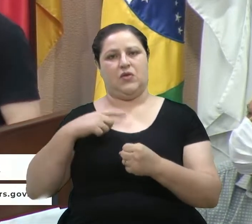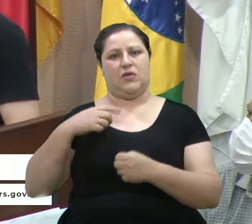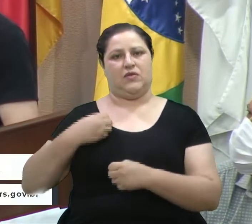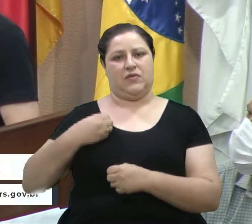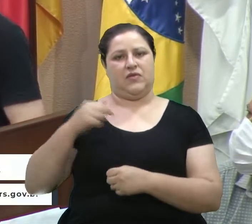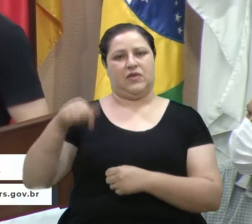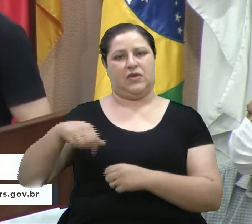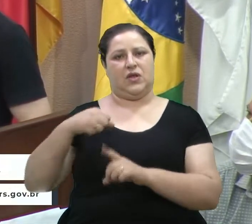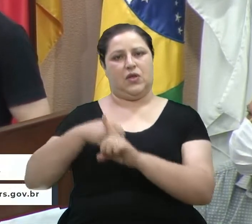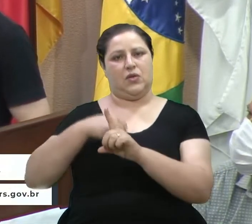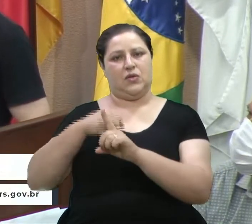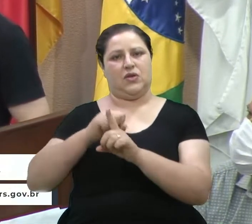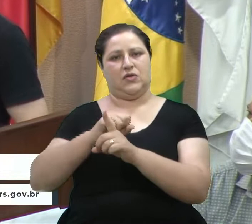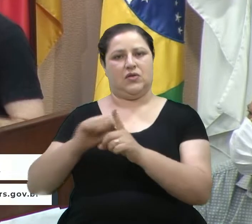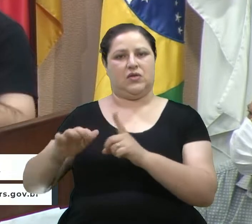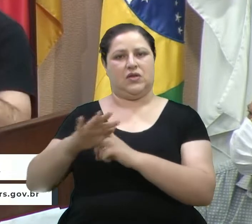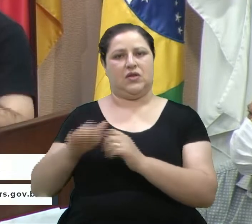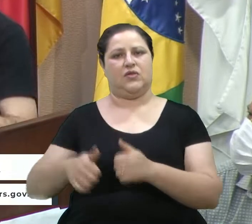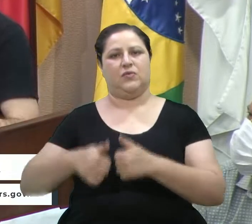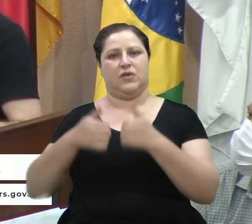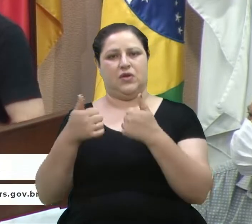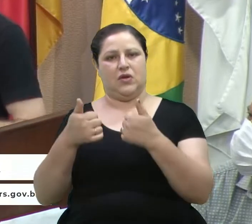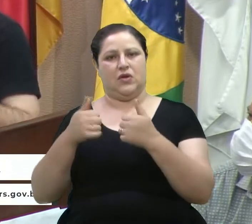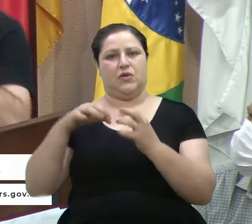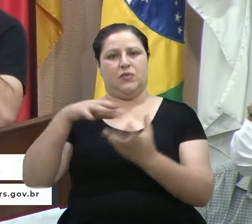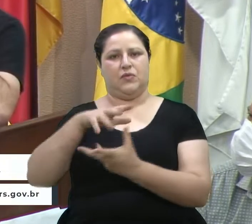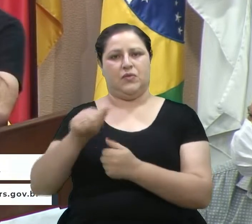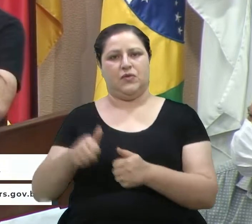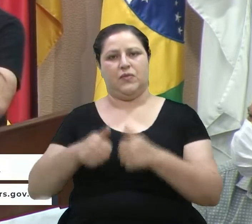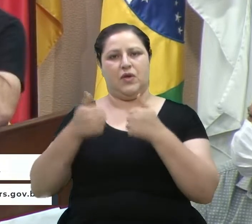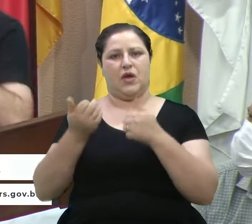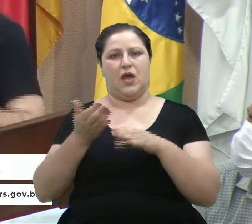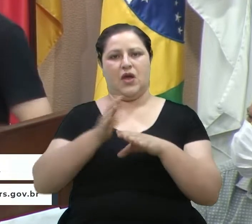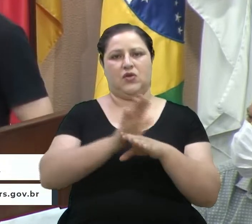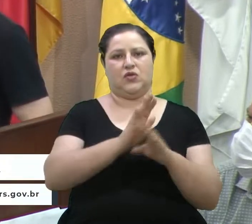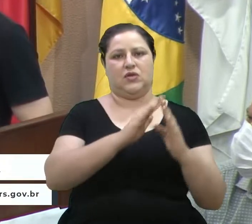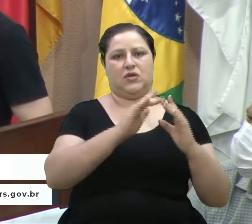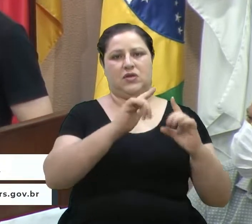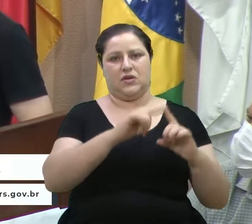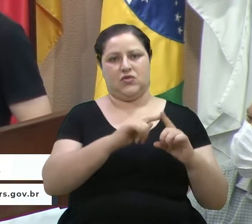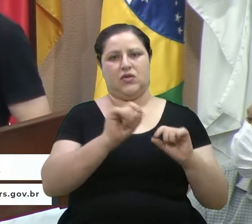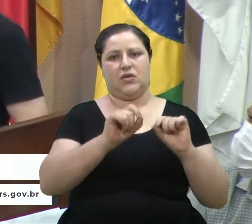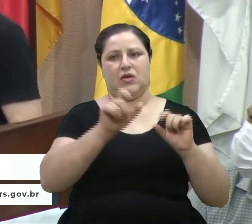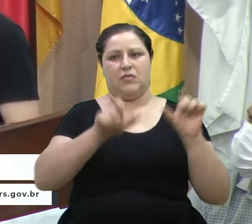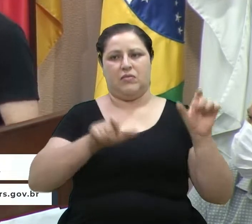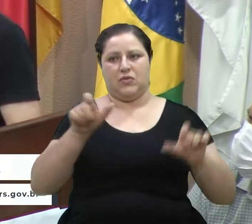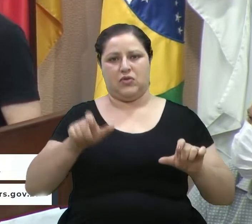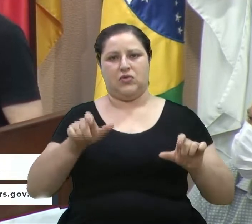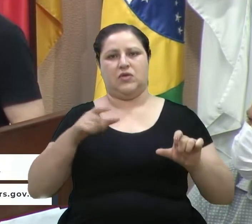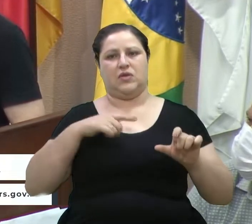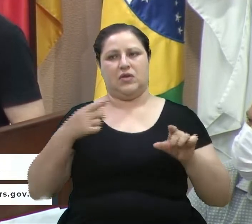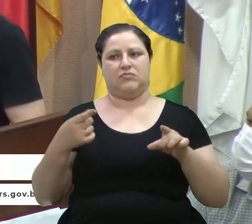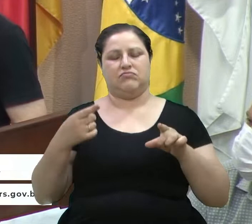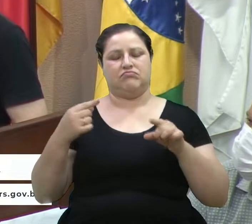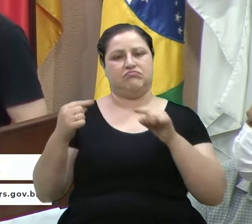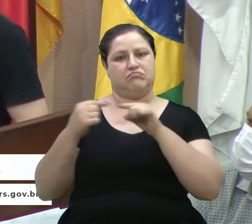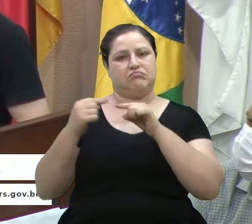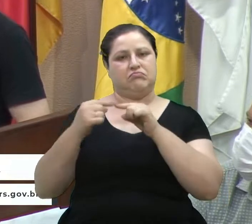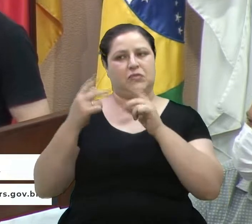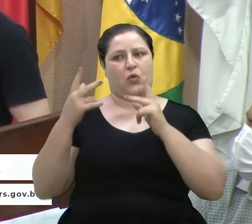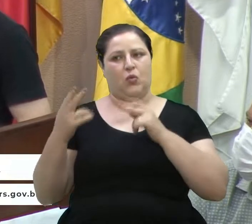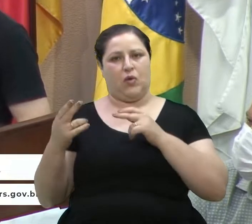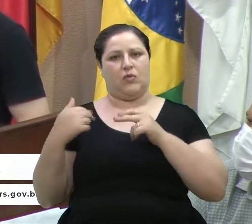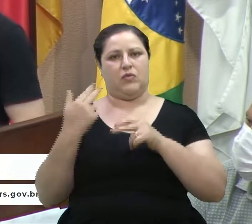para lutar por uma sociedade melhor, por um mundo melhor e ajudar a igreja, e quem tiver aliado com a gente para lutar para